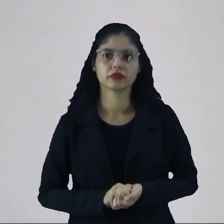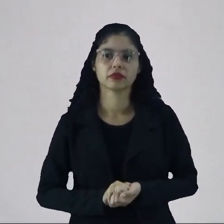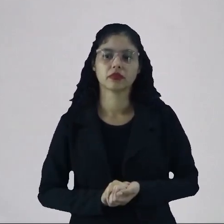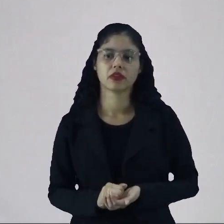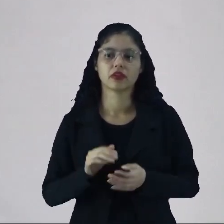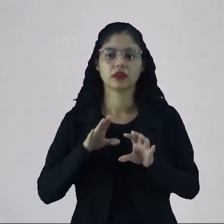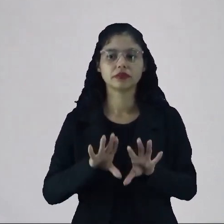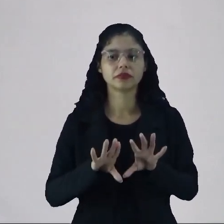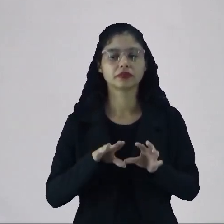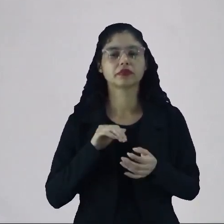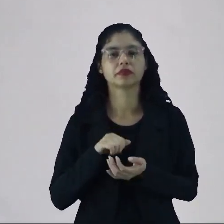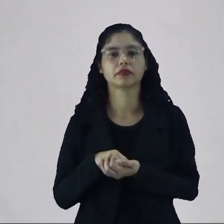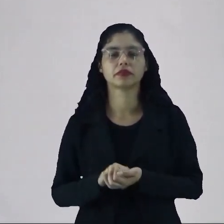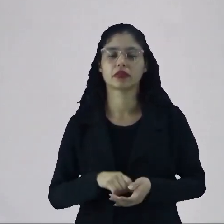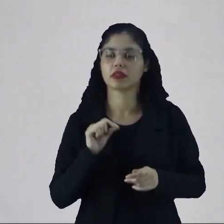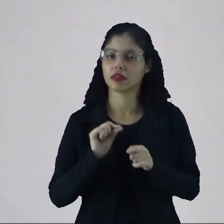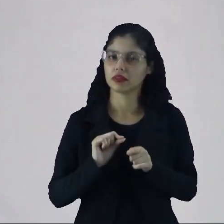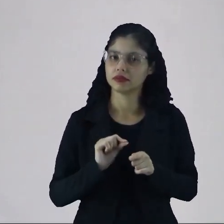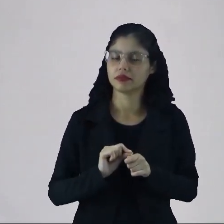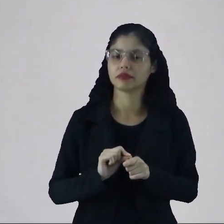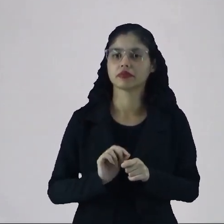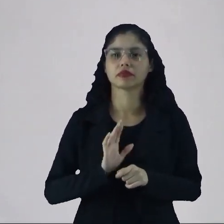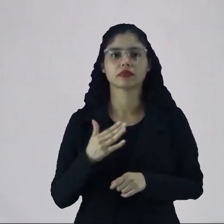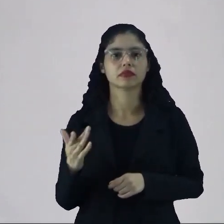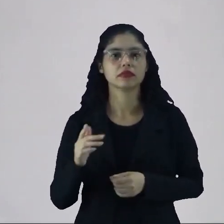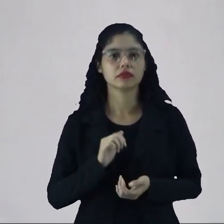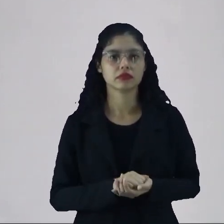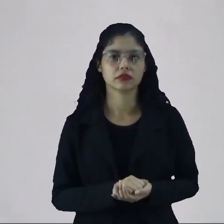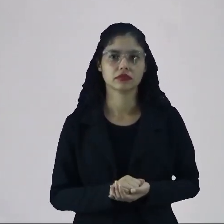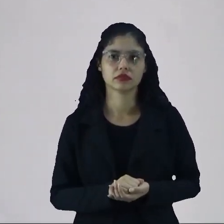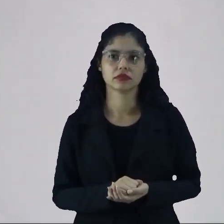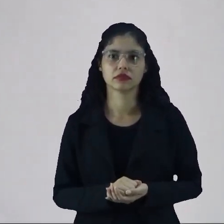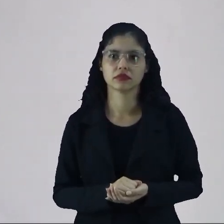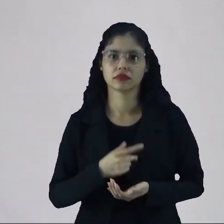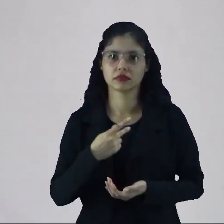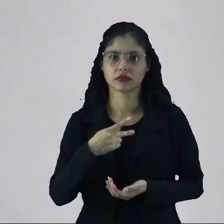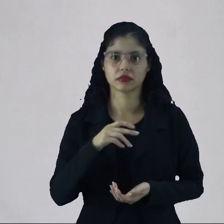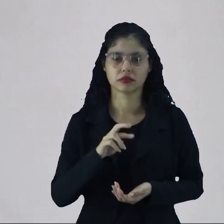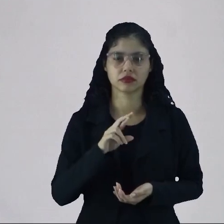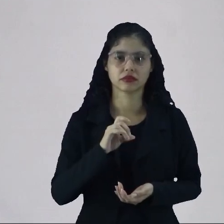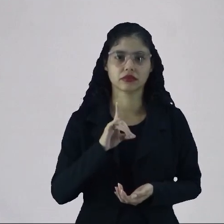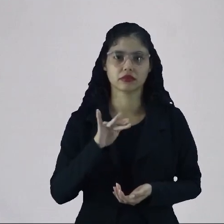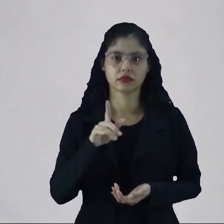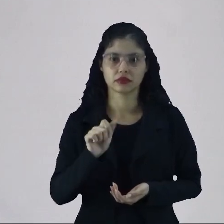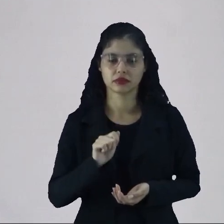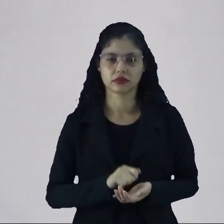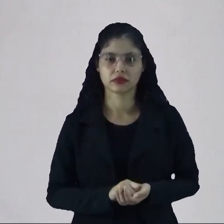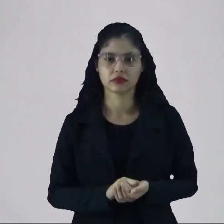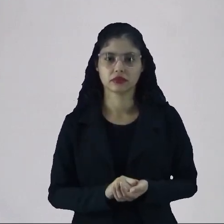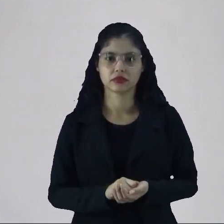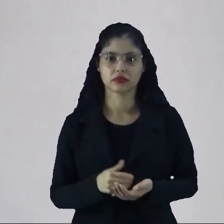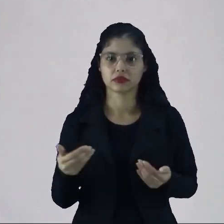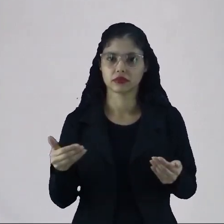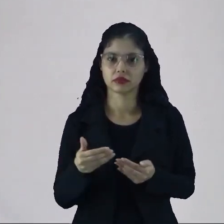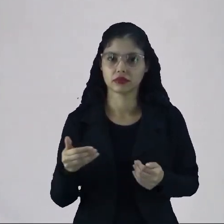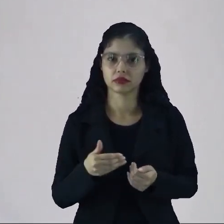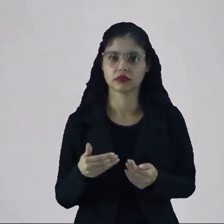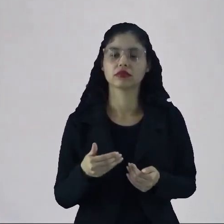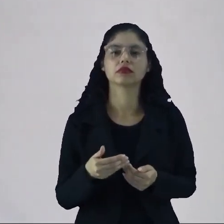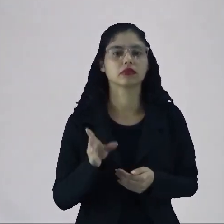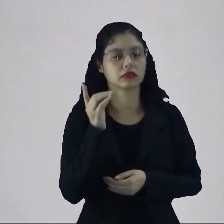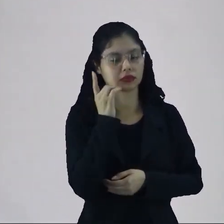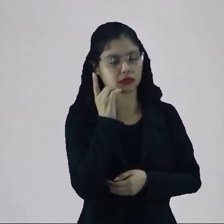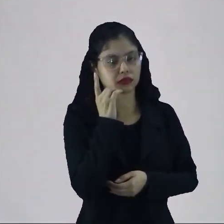Então é assim que a gente fala quando as grandezas não são proporcionais. A gente leva mais hoje, nos